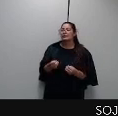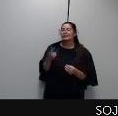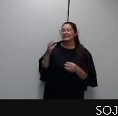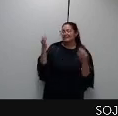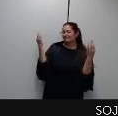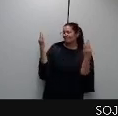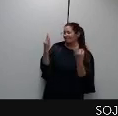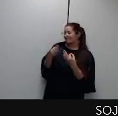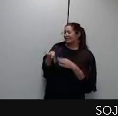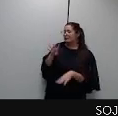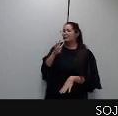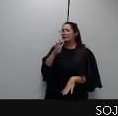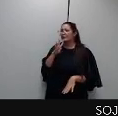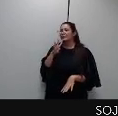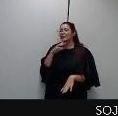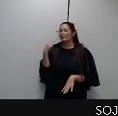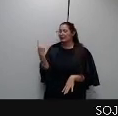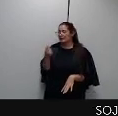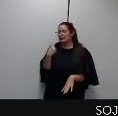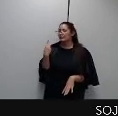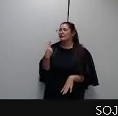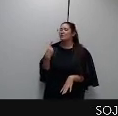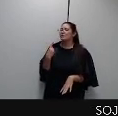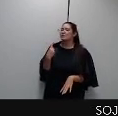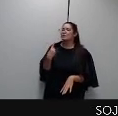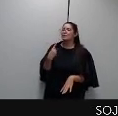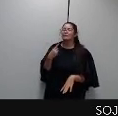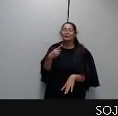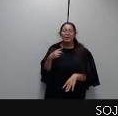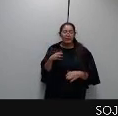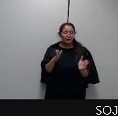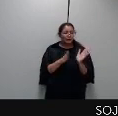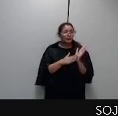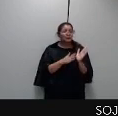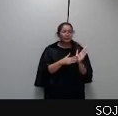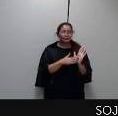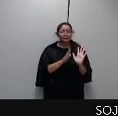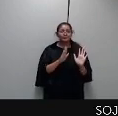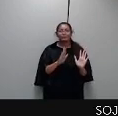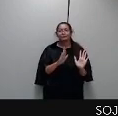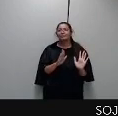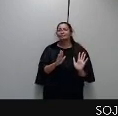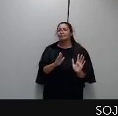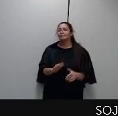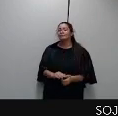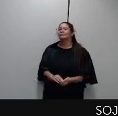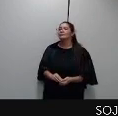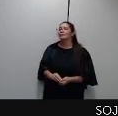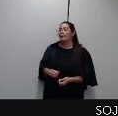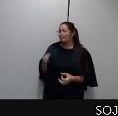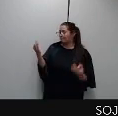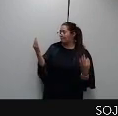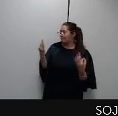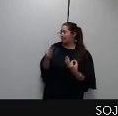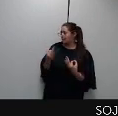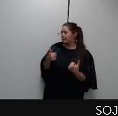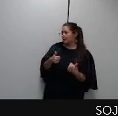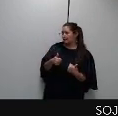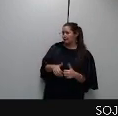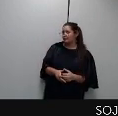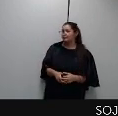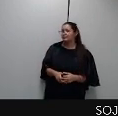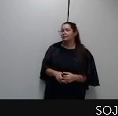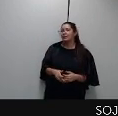eu conheço do agravo para não conhecer do resto peço bem do relator perfeito na